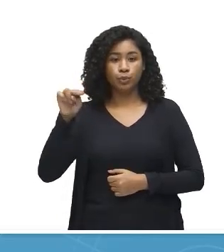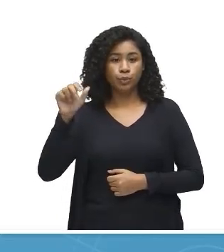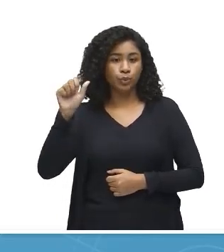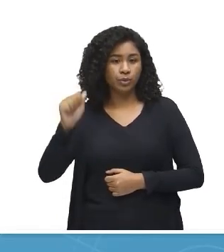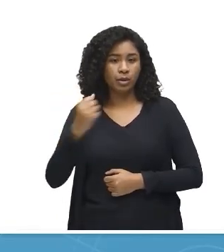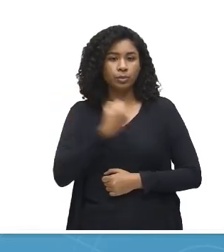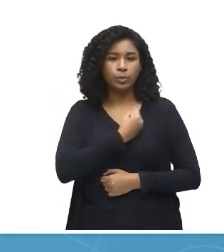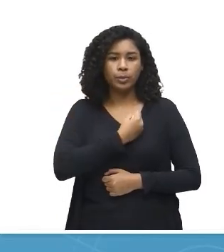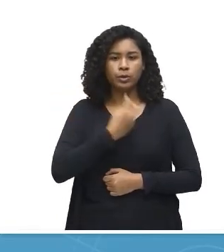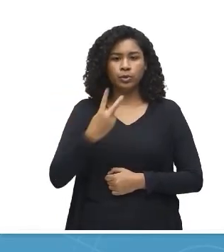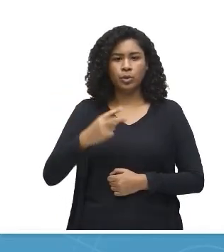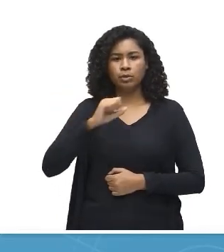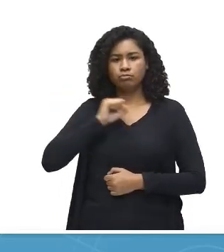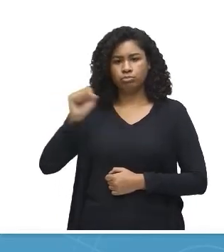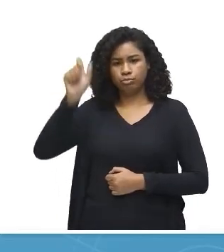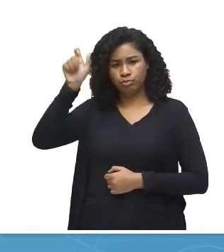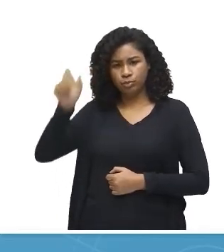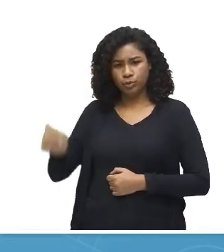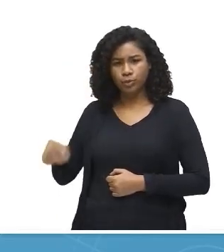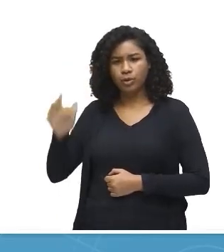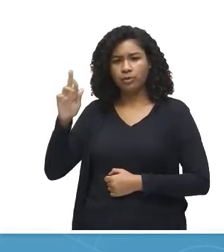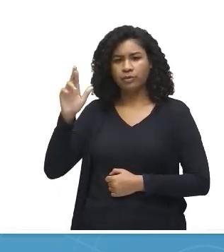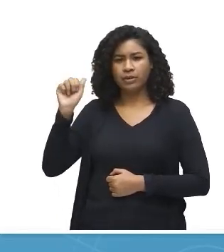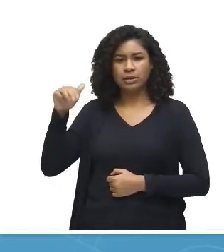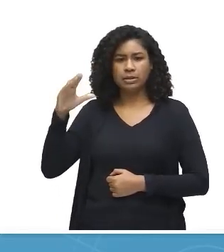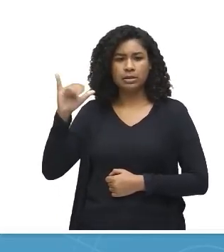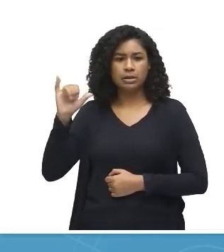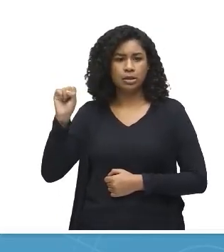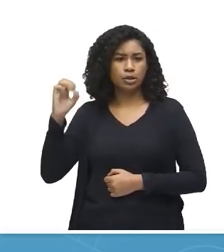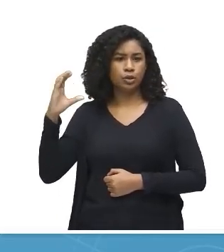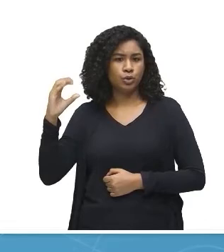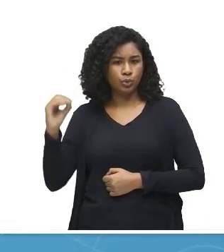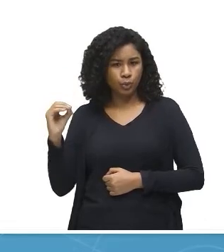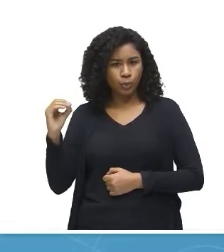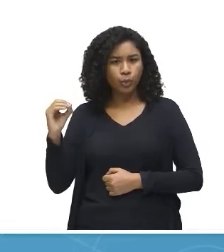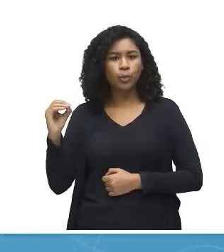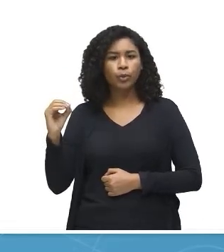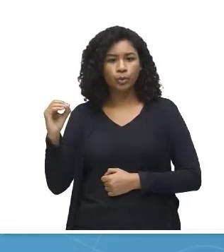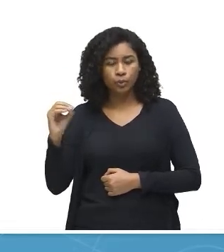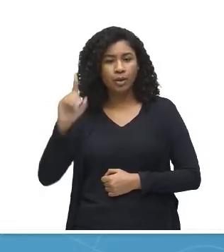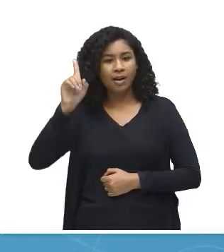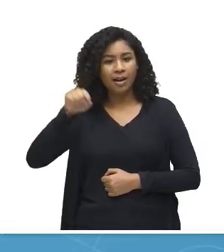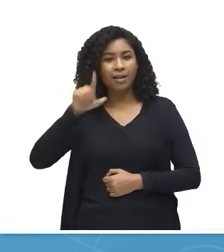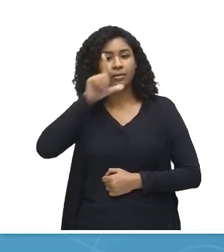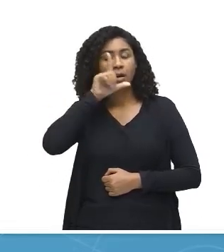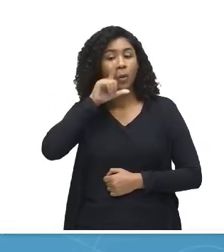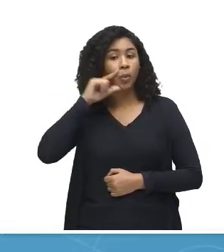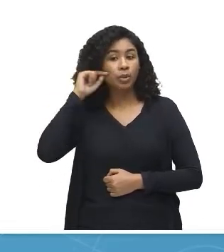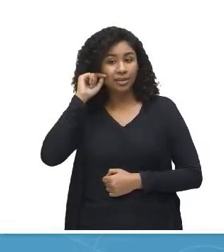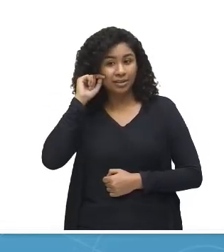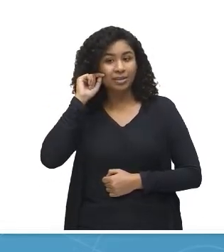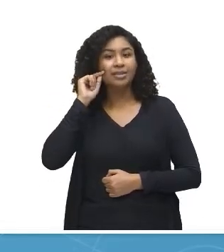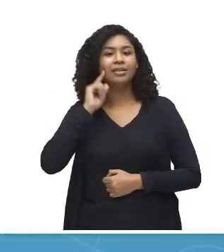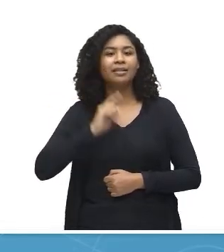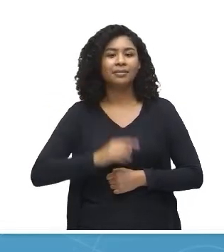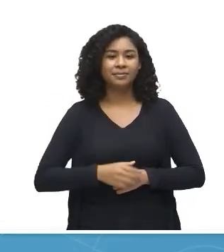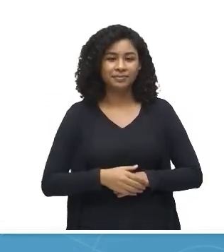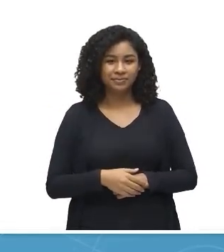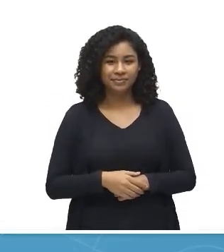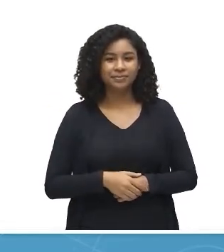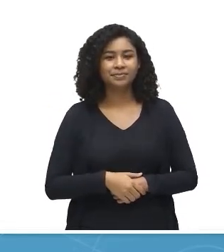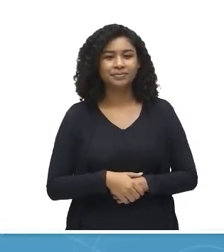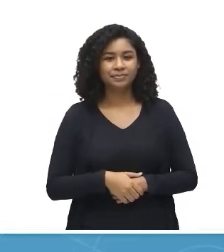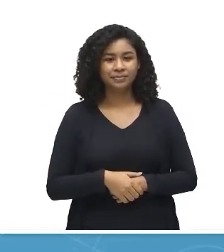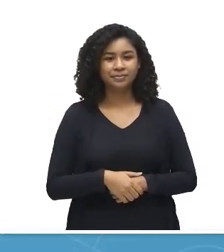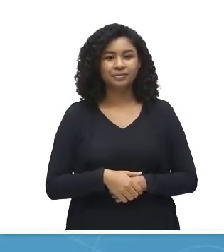questão número 2 o assassinato do arquiduque também, lembrando que é arquiduque do Império Austro-Húngaro, né, o Francisco